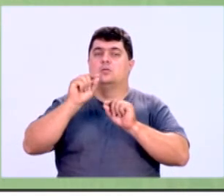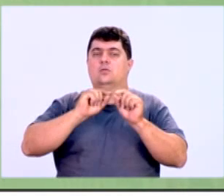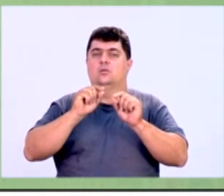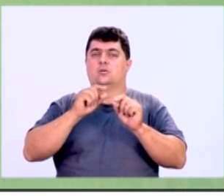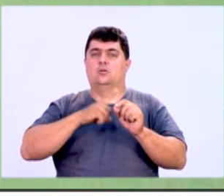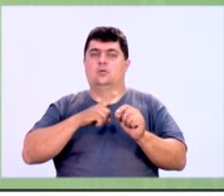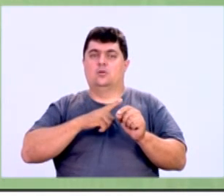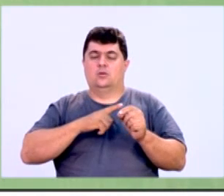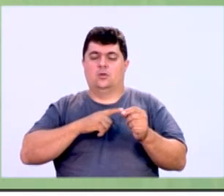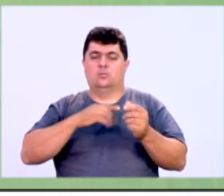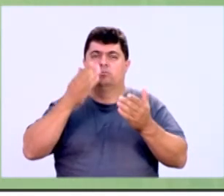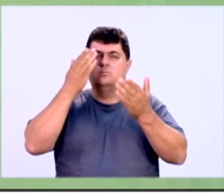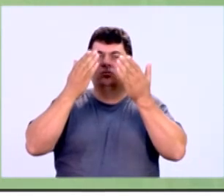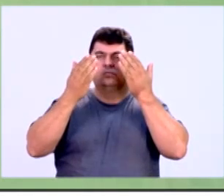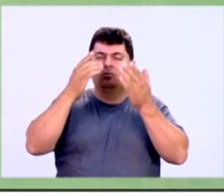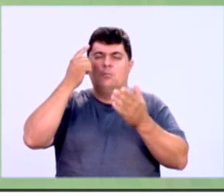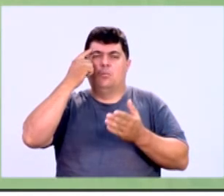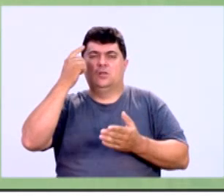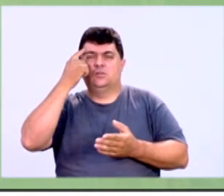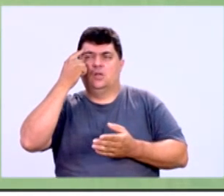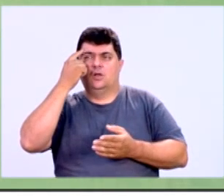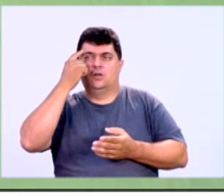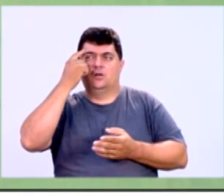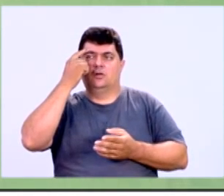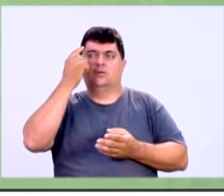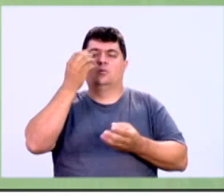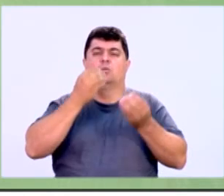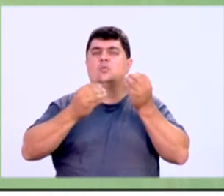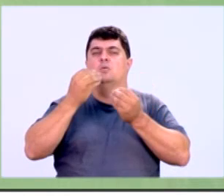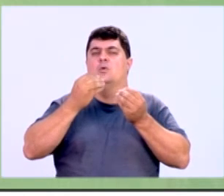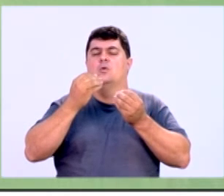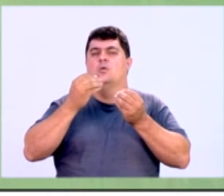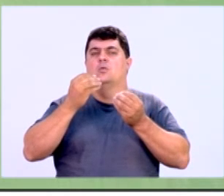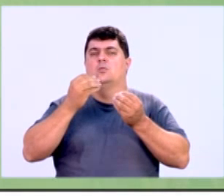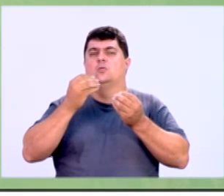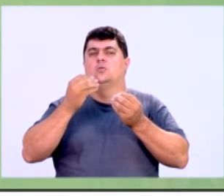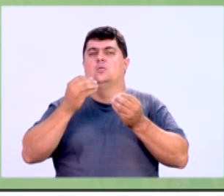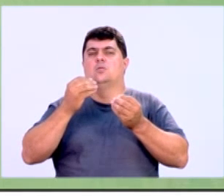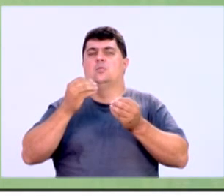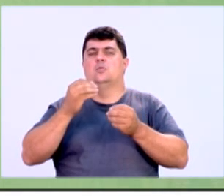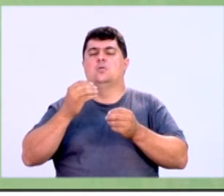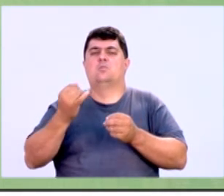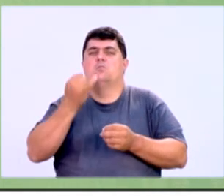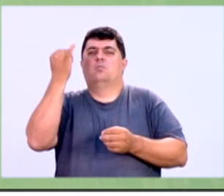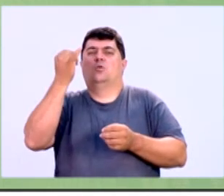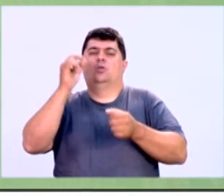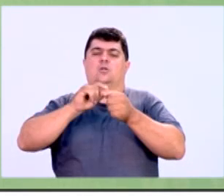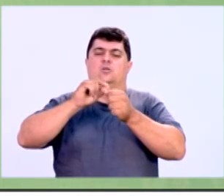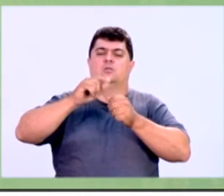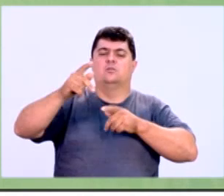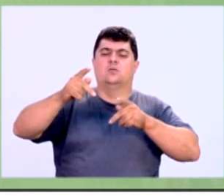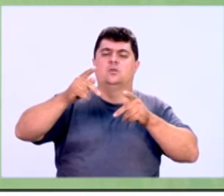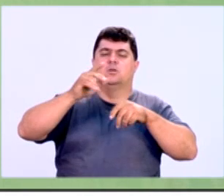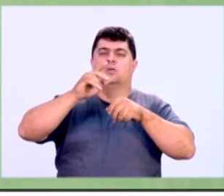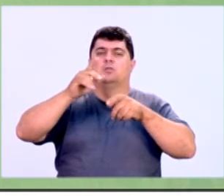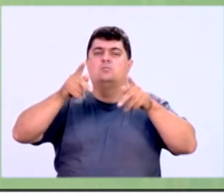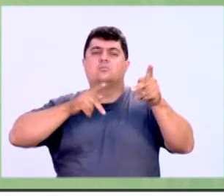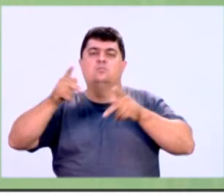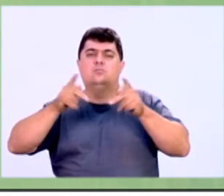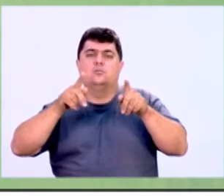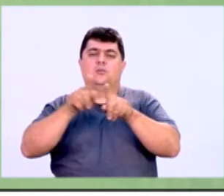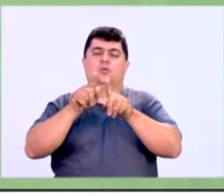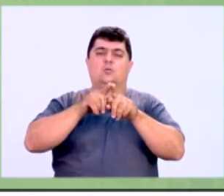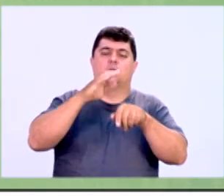uma análise reflexiva, né? Quais são os fundamentos que norteiam a elaboração do currículo e as